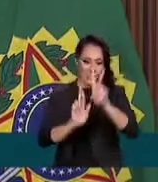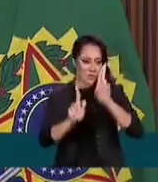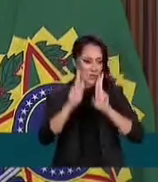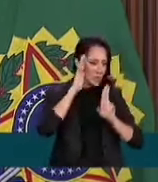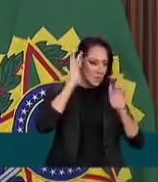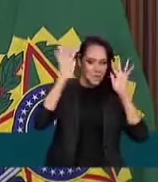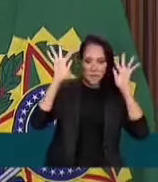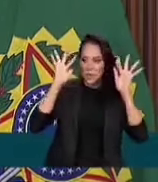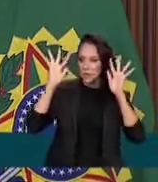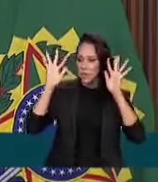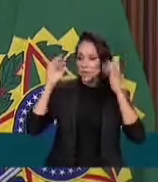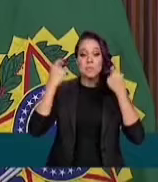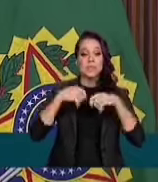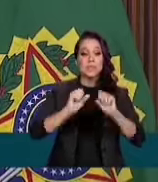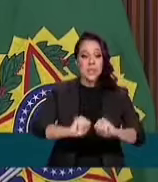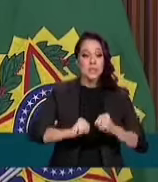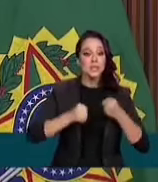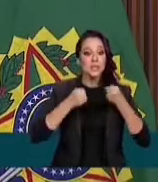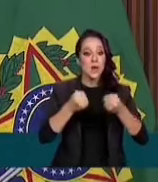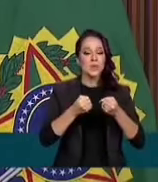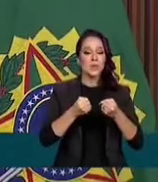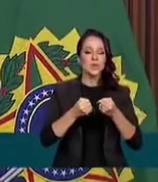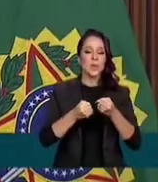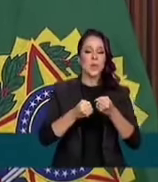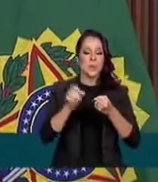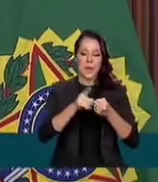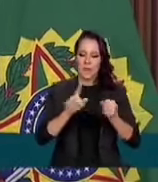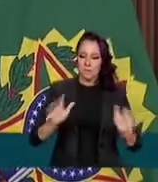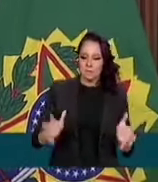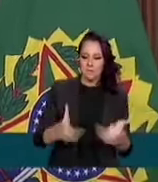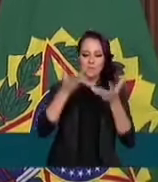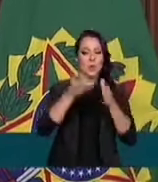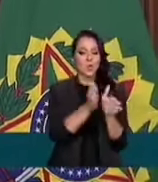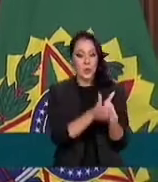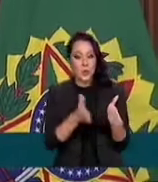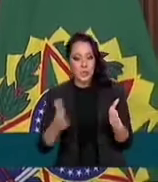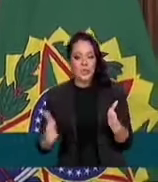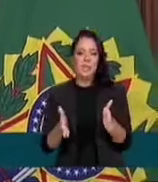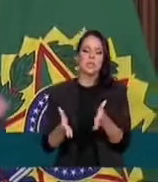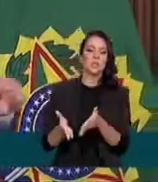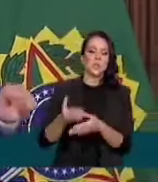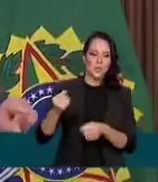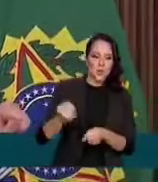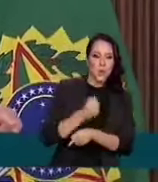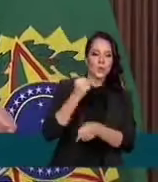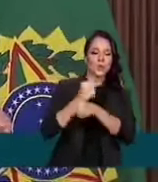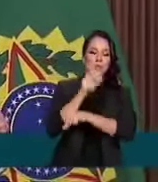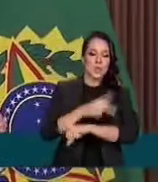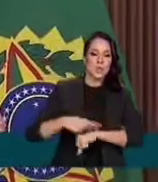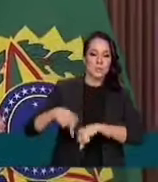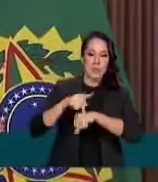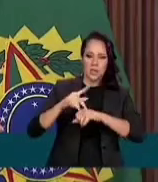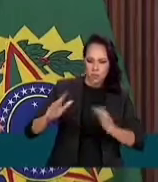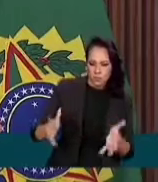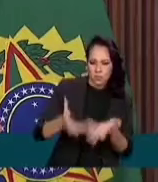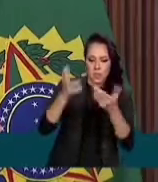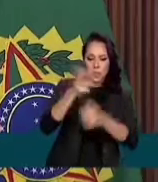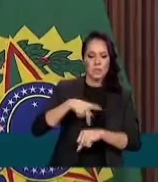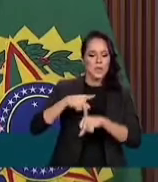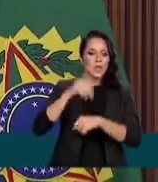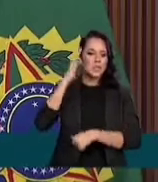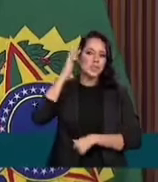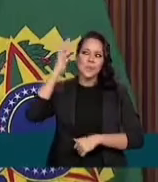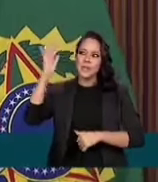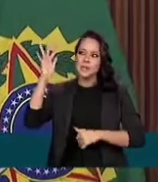tem que fazer o esforço para que na construção do nosso processo de reconstrução desse país, a gente pense